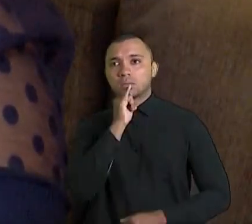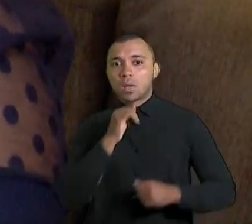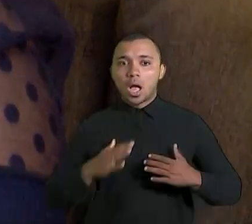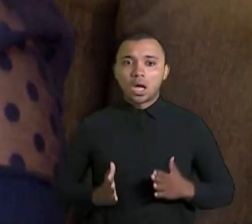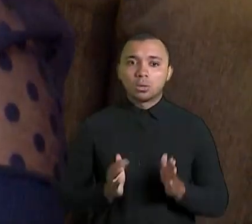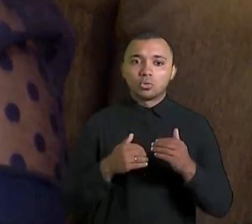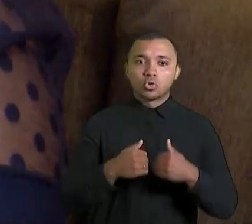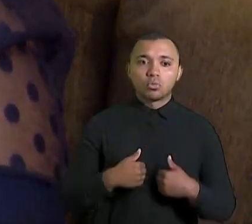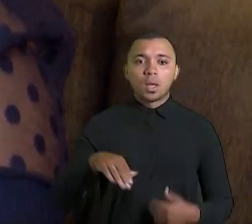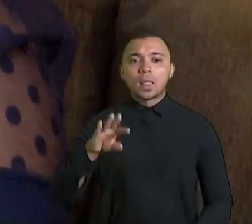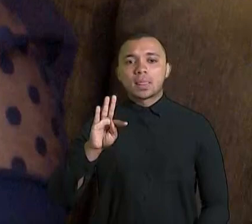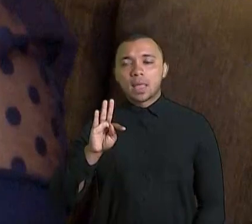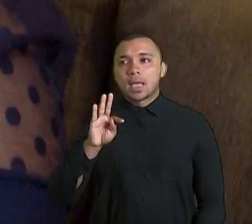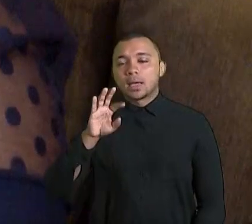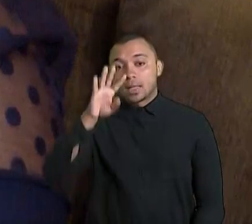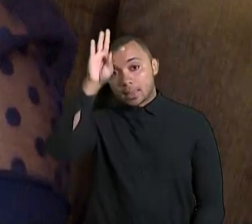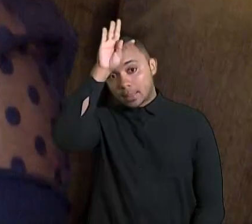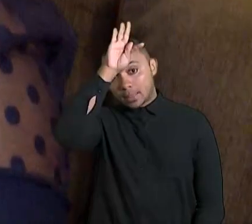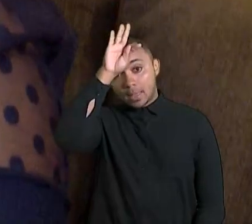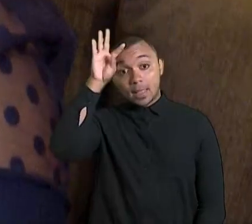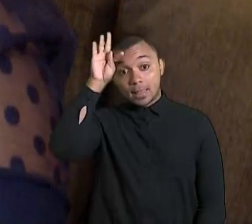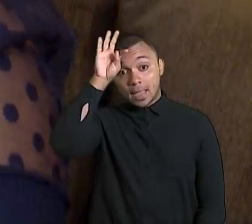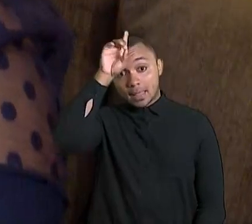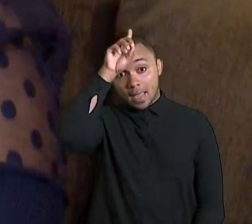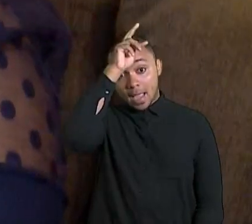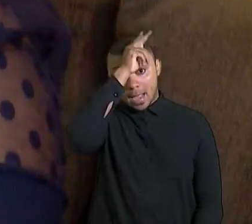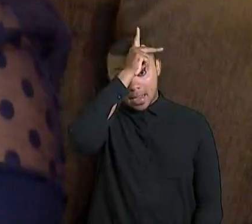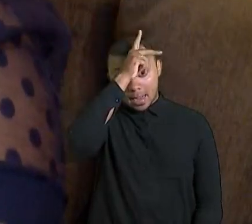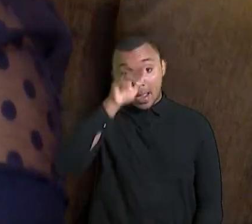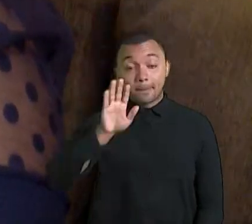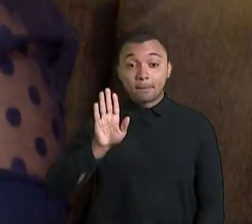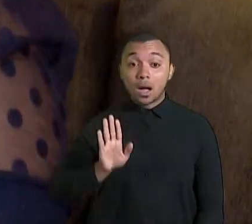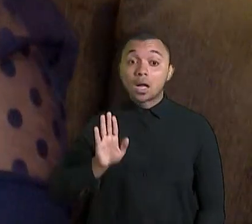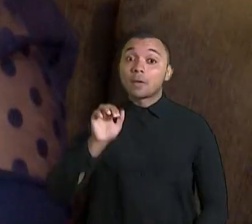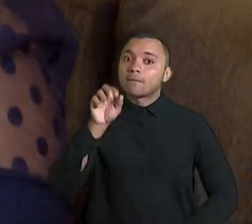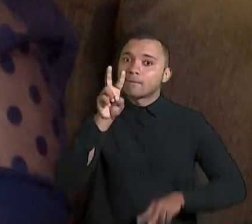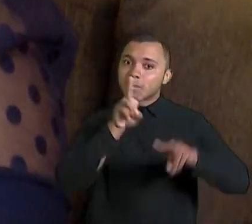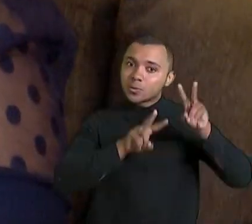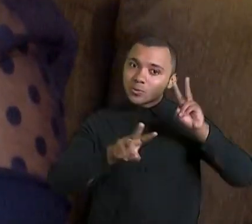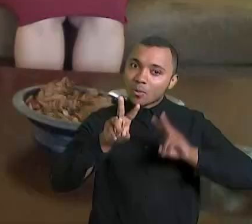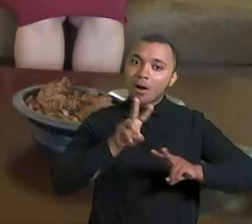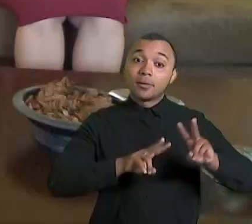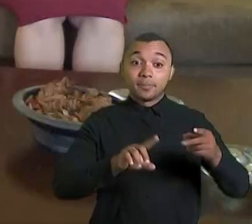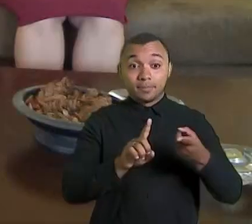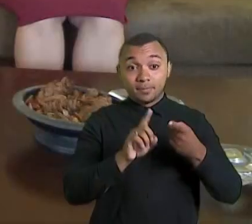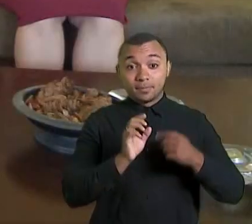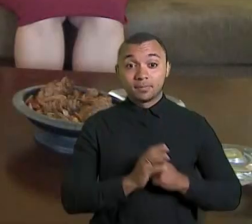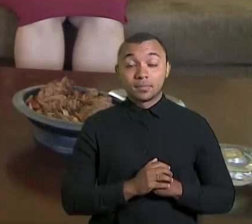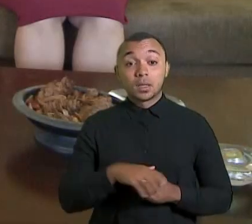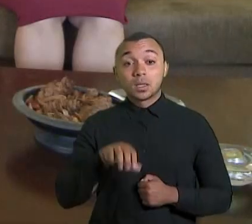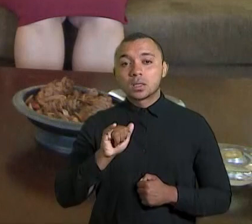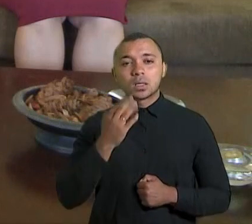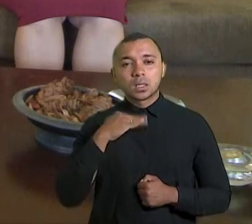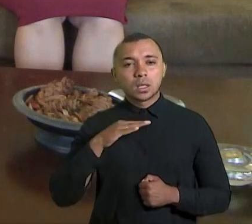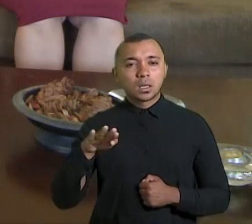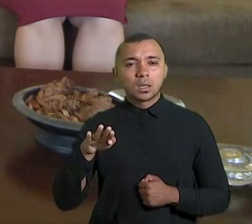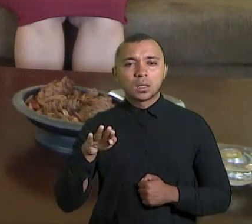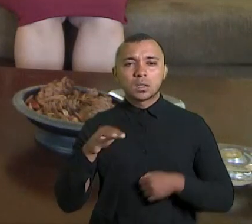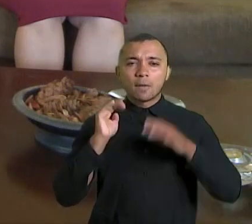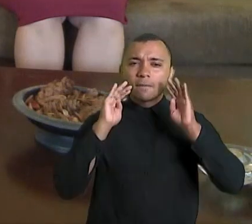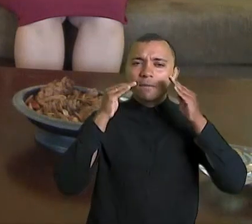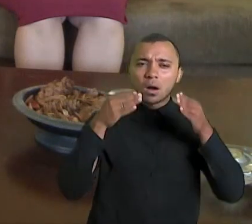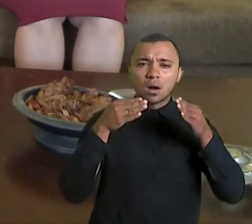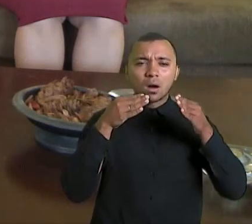TDAH, mas também vale lembrar a questão visual, por que não? Uma criança que tem dificuldade de se concentrar, que